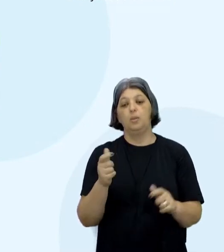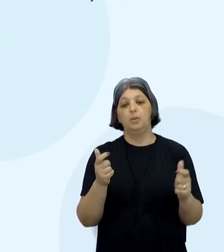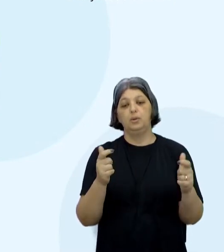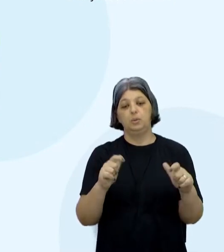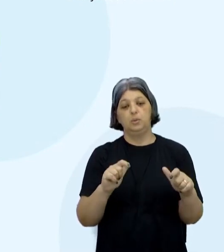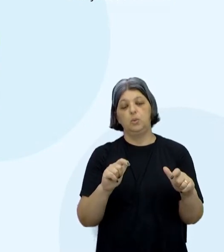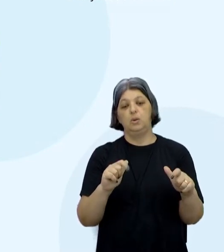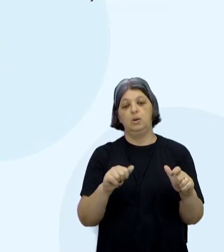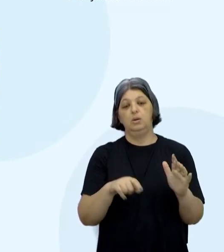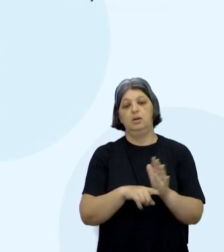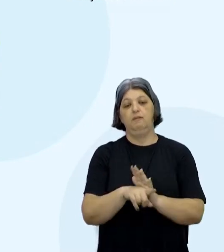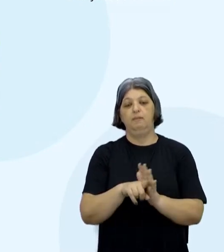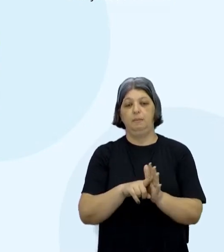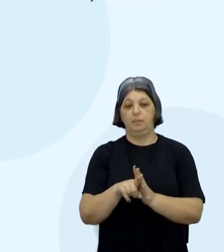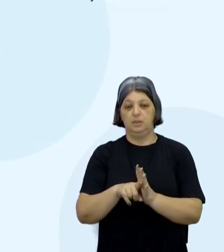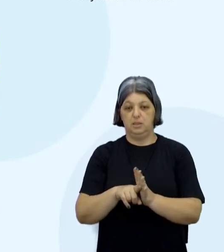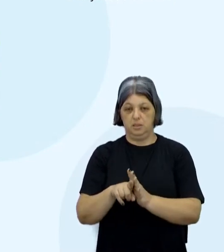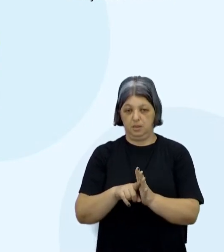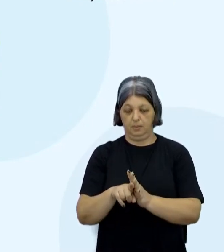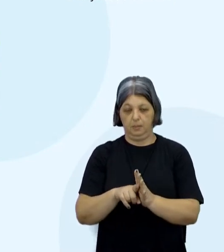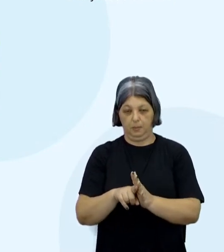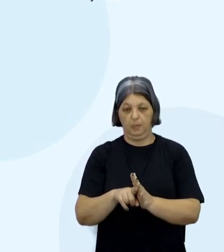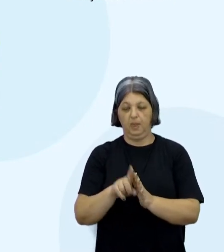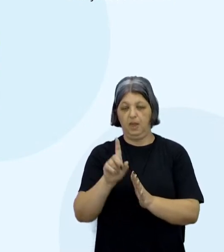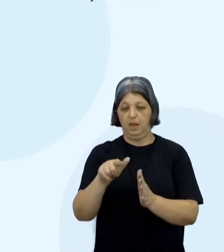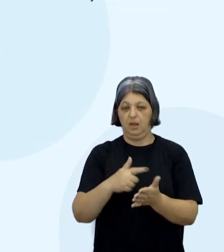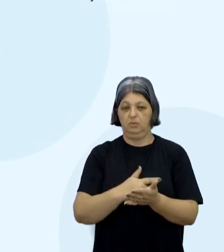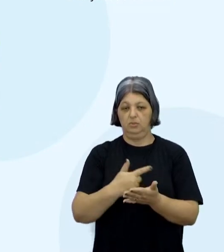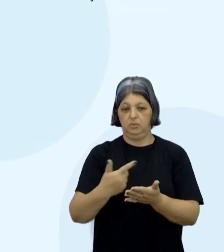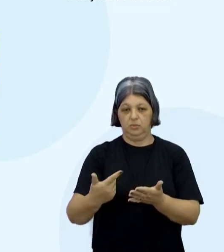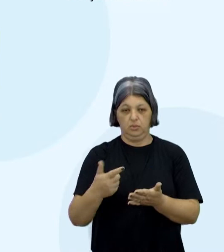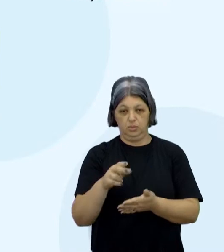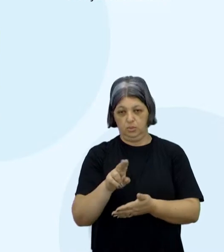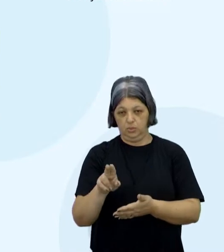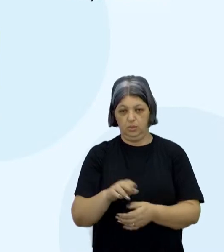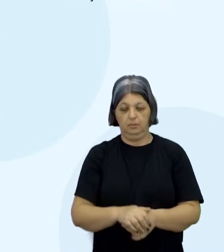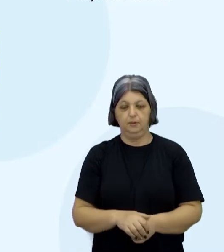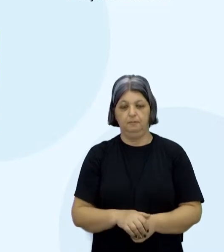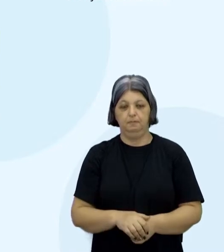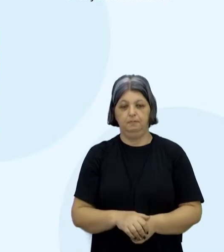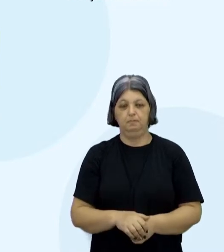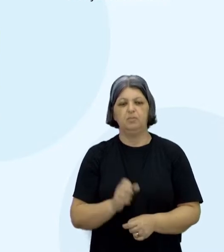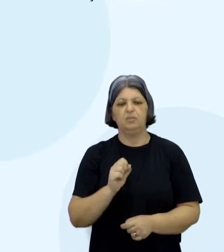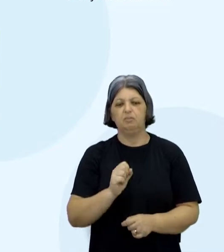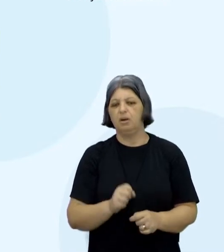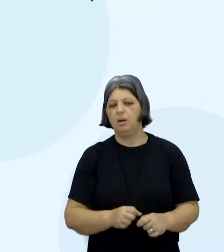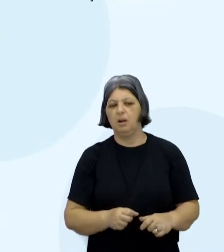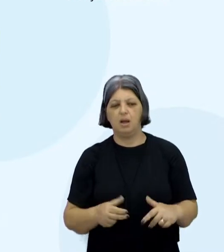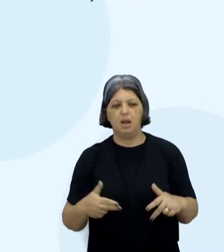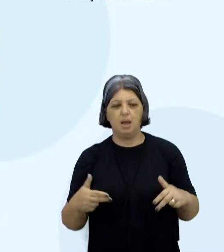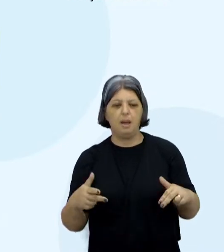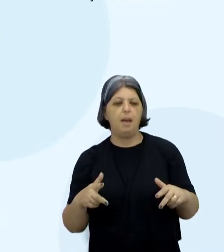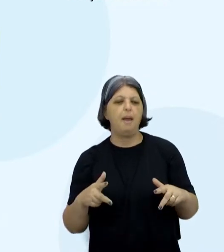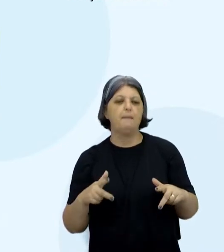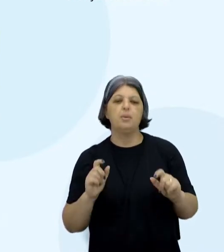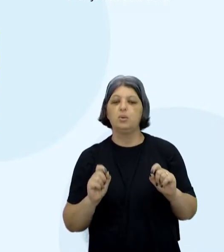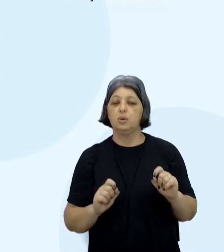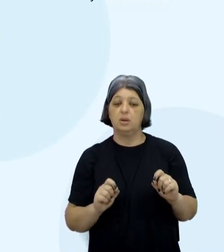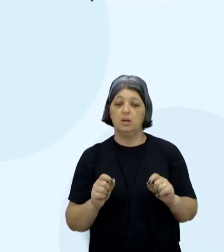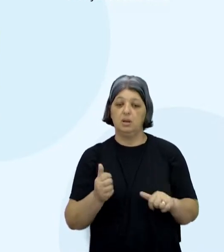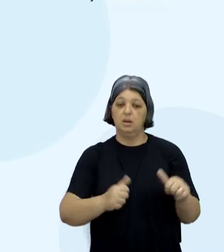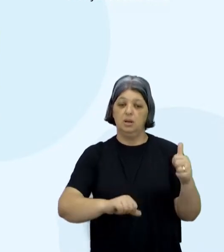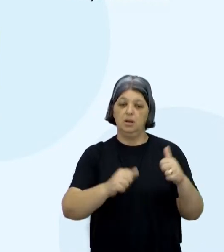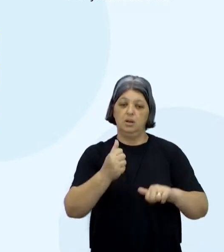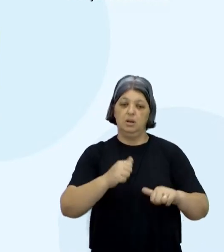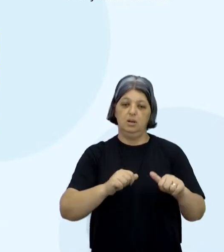Aí que nós temos, então, o jornal. O rapper analisa O que ele vai analisar aí, então? A carreira